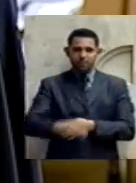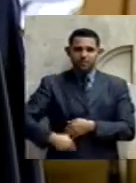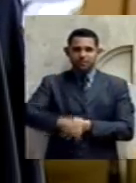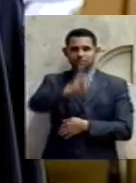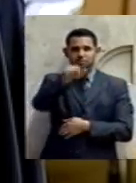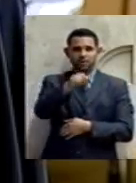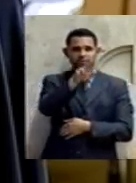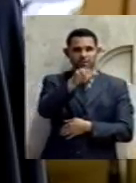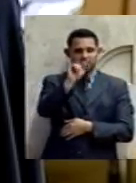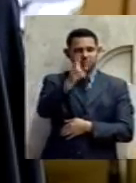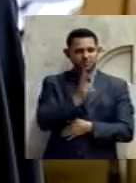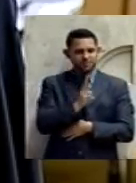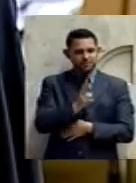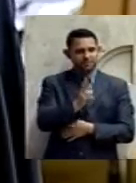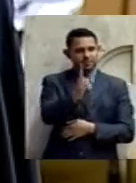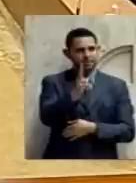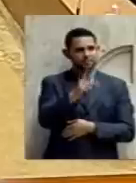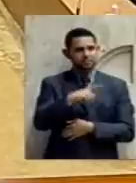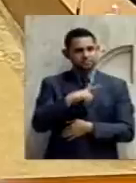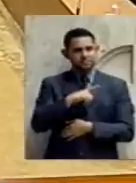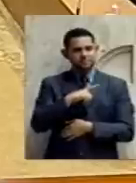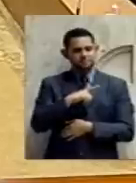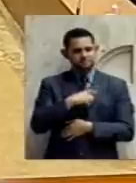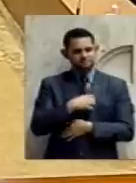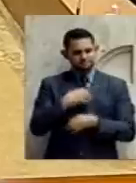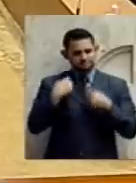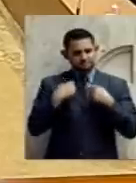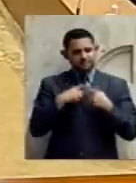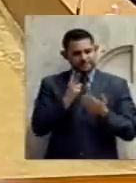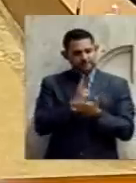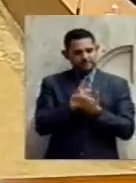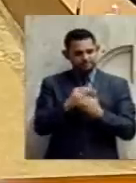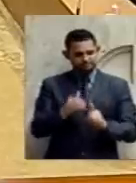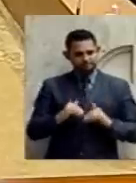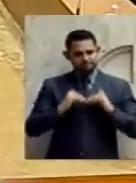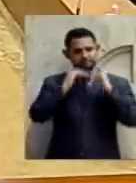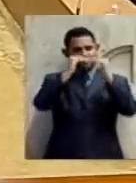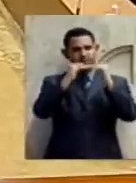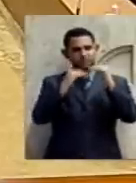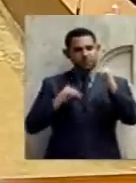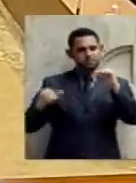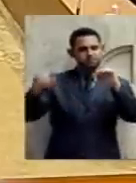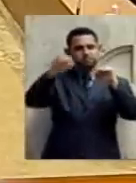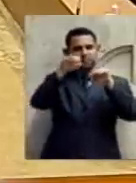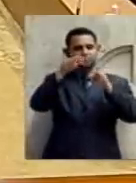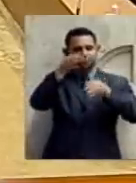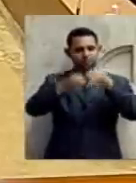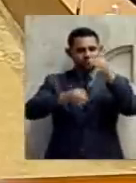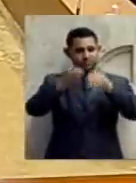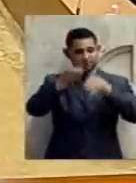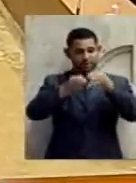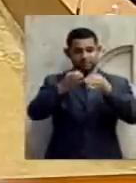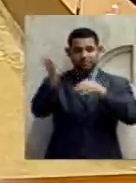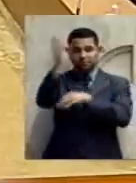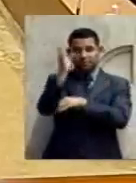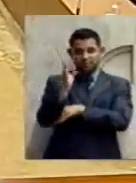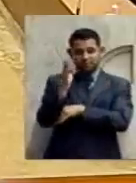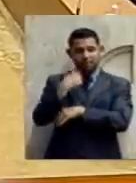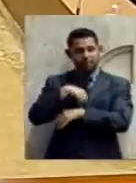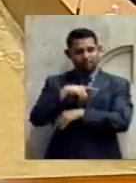Barbosa sendo investido do mais alto posto na mais alta Corte de Justiça do nosso